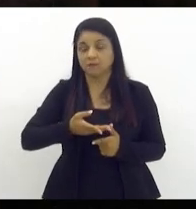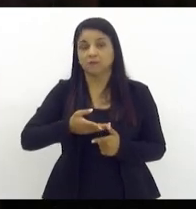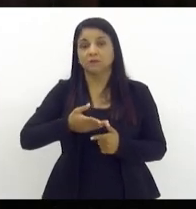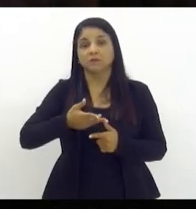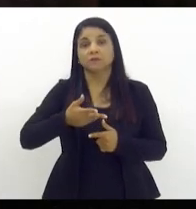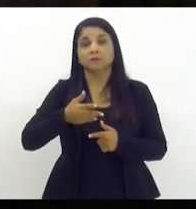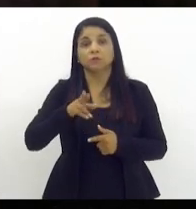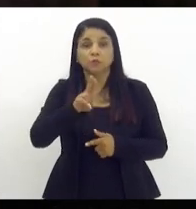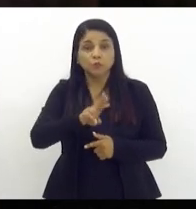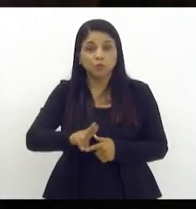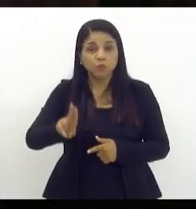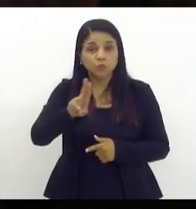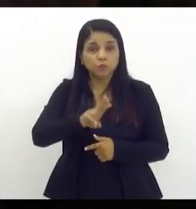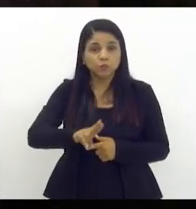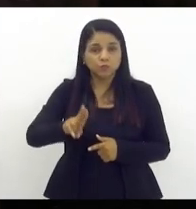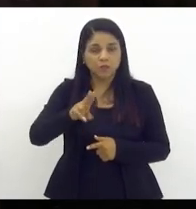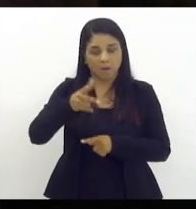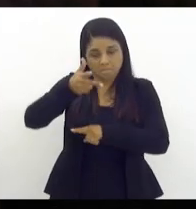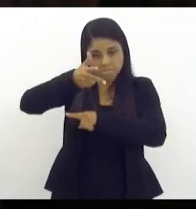sejam